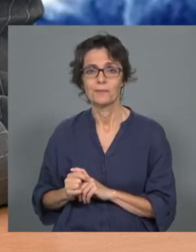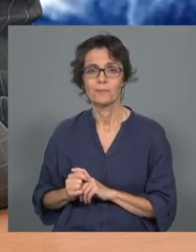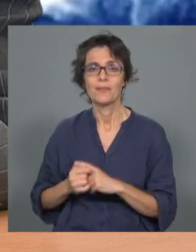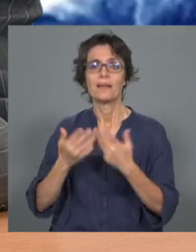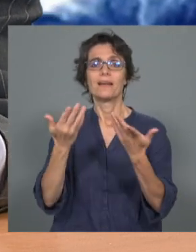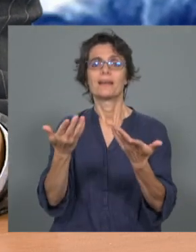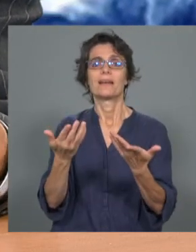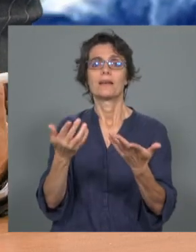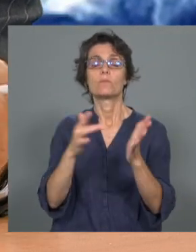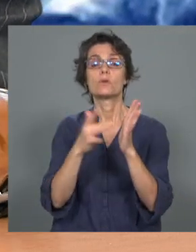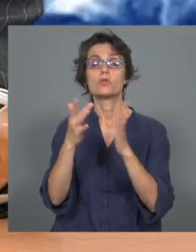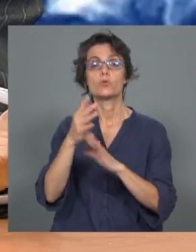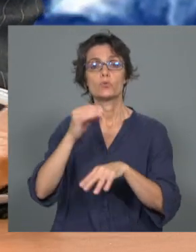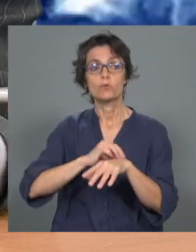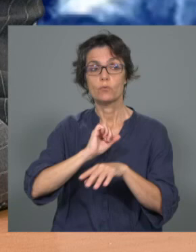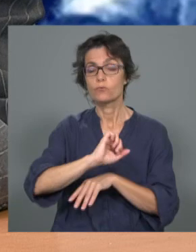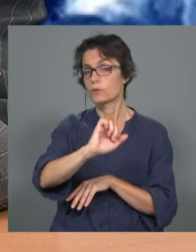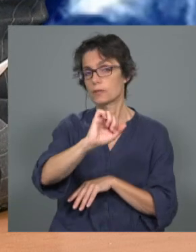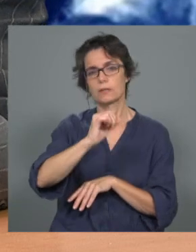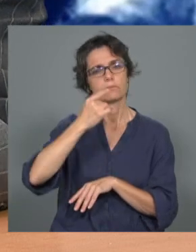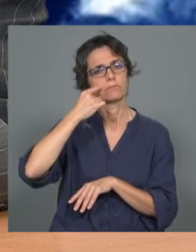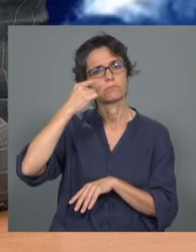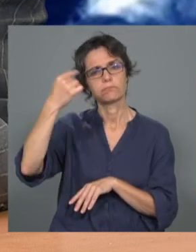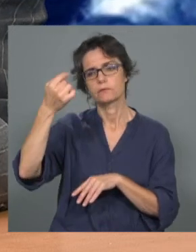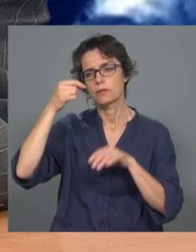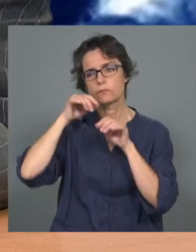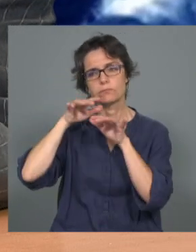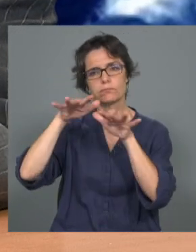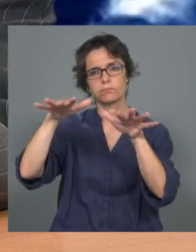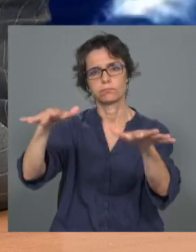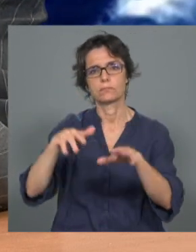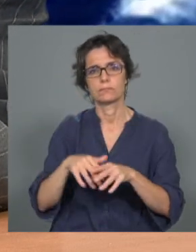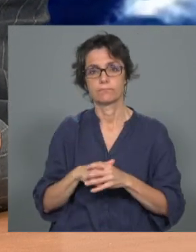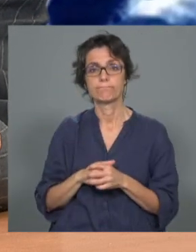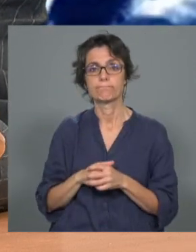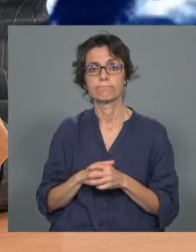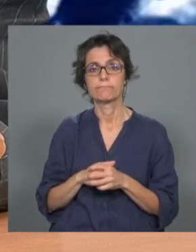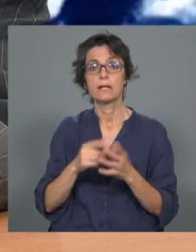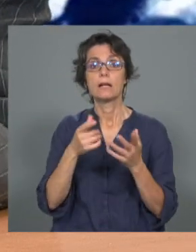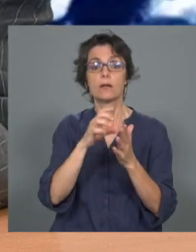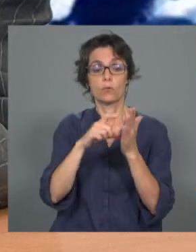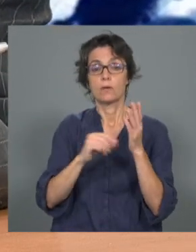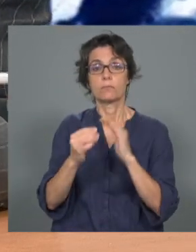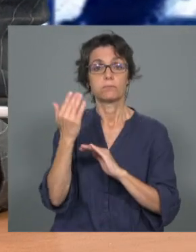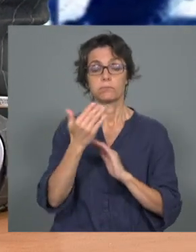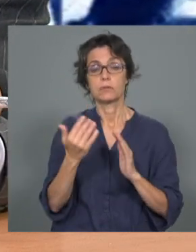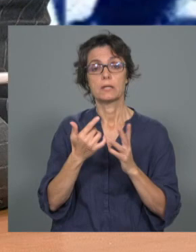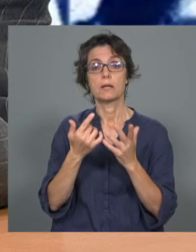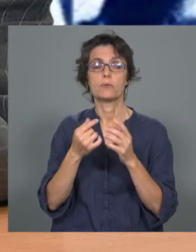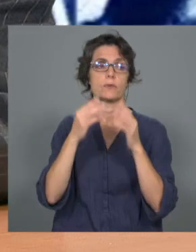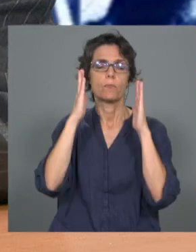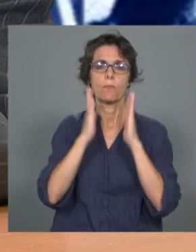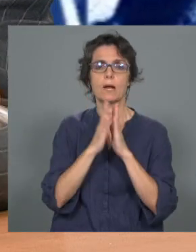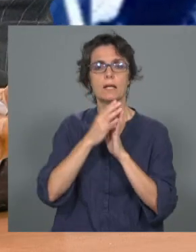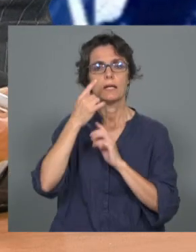é permanentemente itinerante. São os primeiros capítulos de Lucas, a itinerância de Maria,